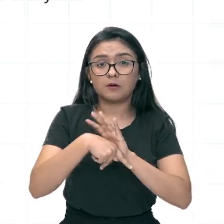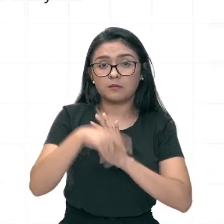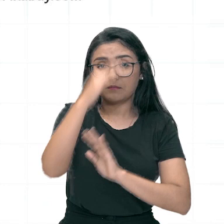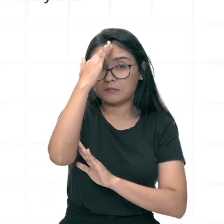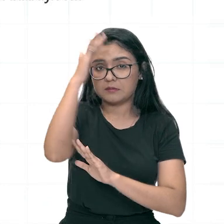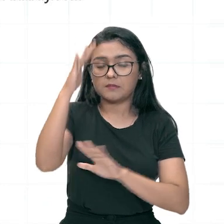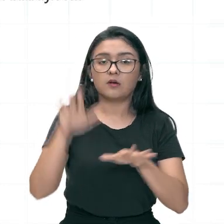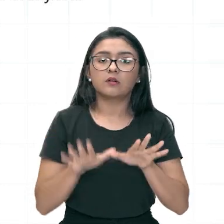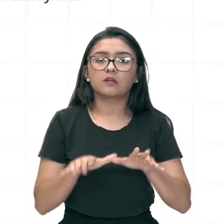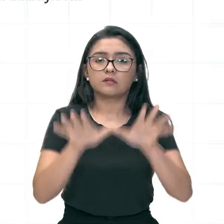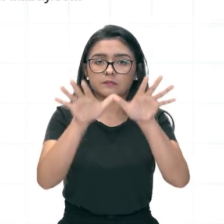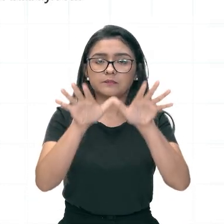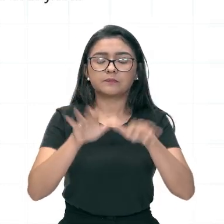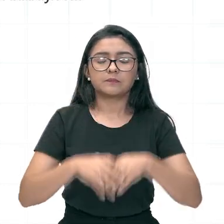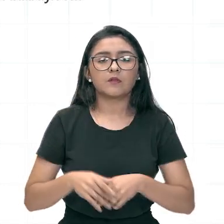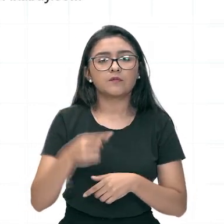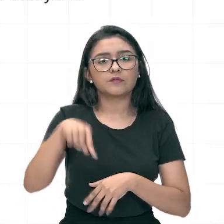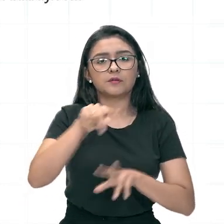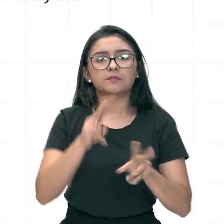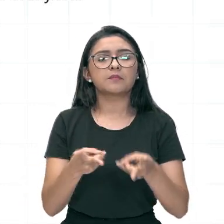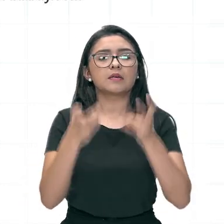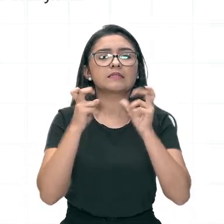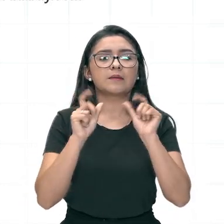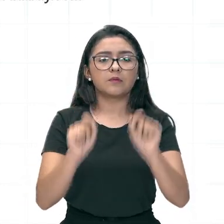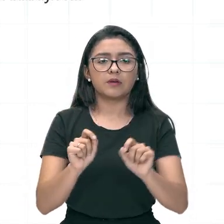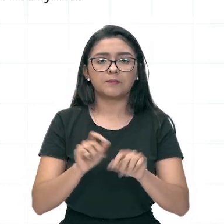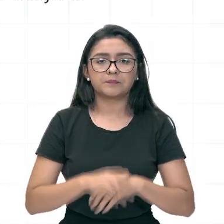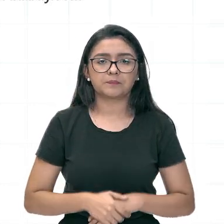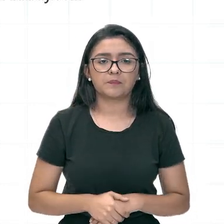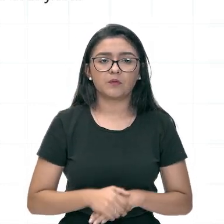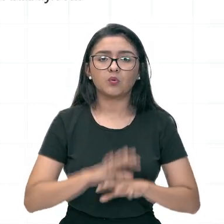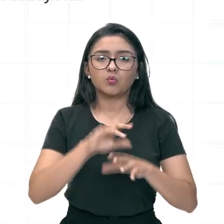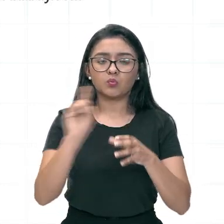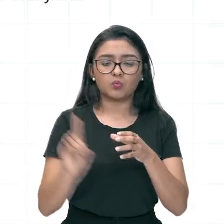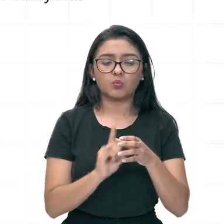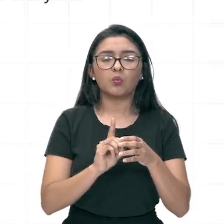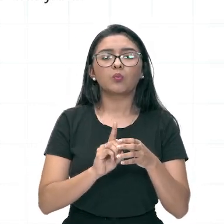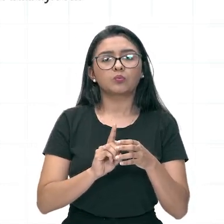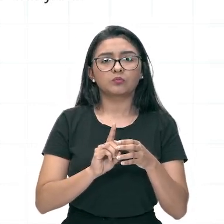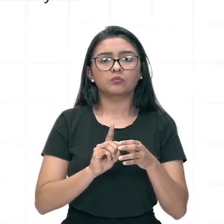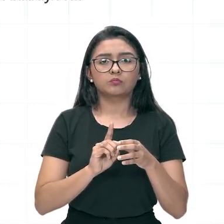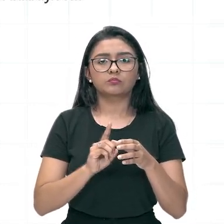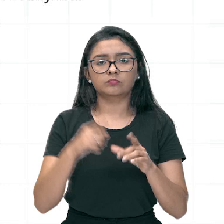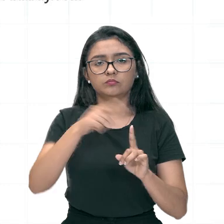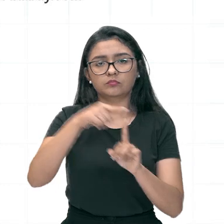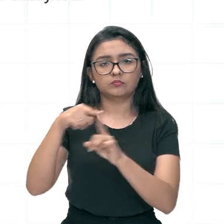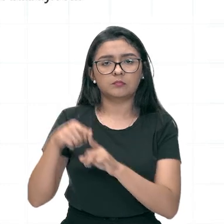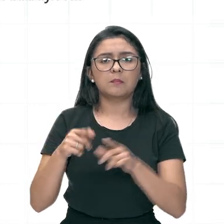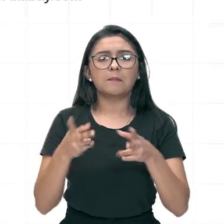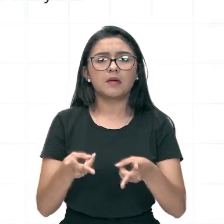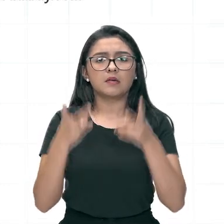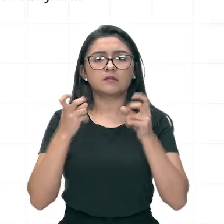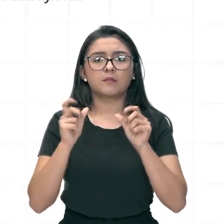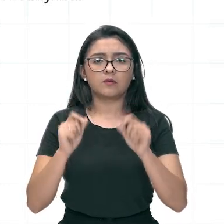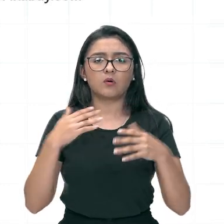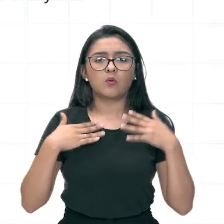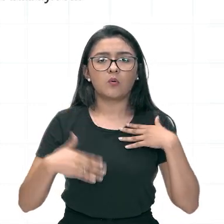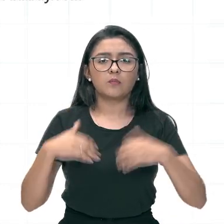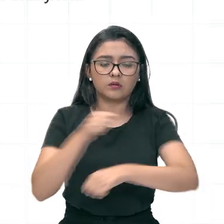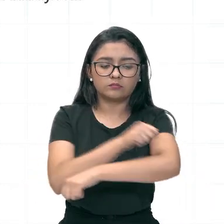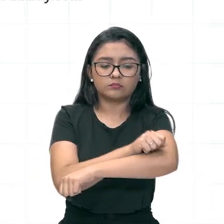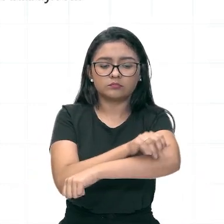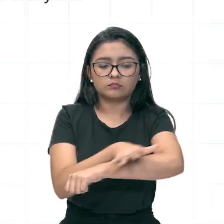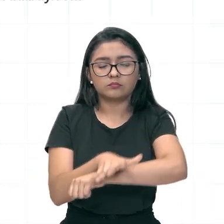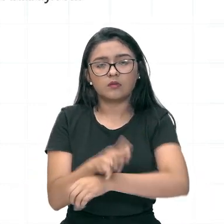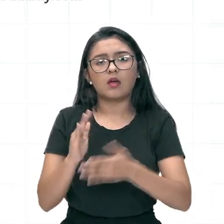ali das aves, né? Você observando um animal desse grupo, você vai conseguir visualizar que o seu corpo todo vai ser